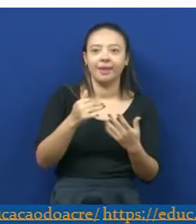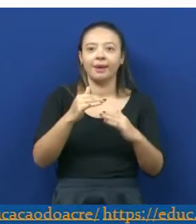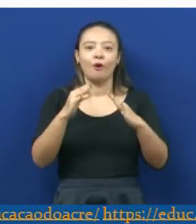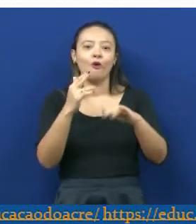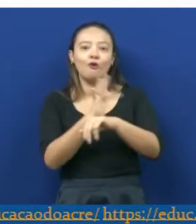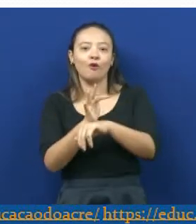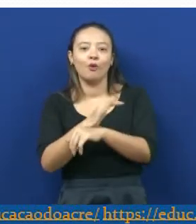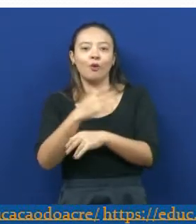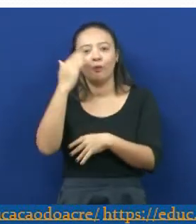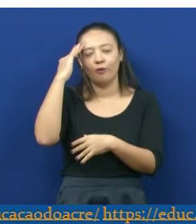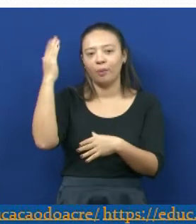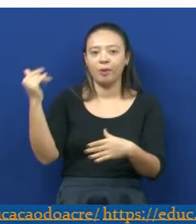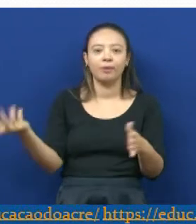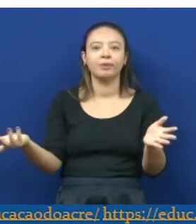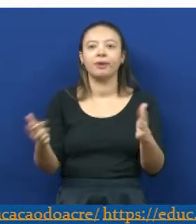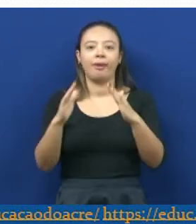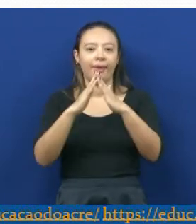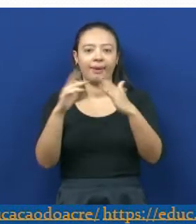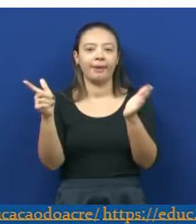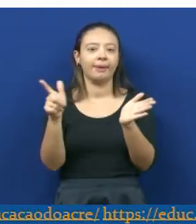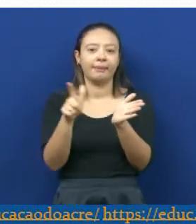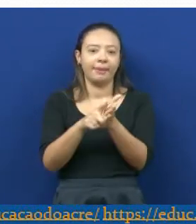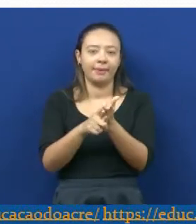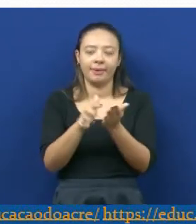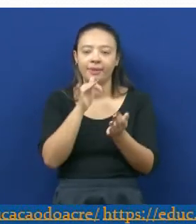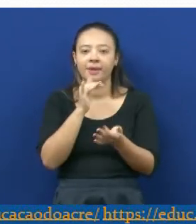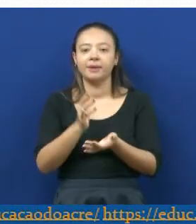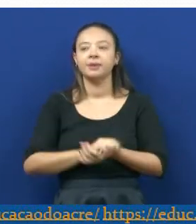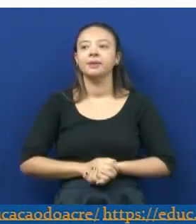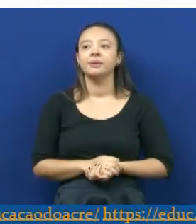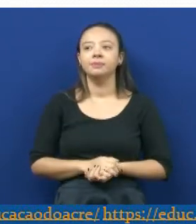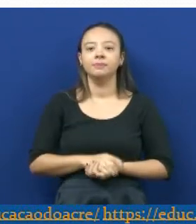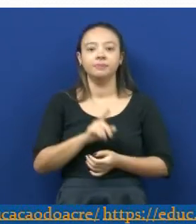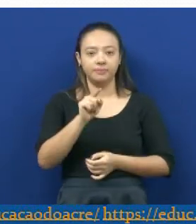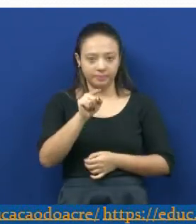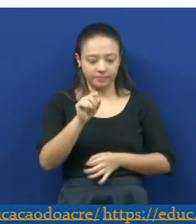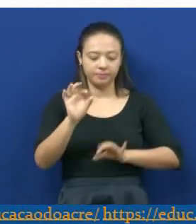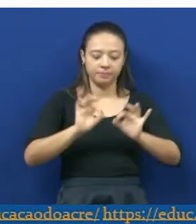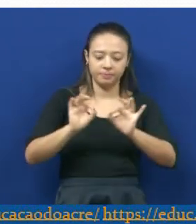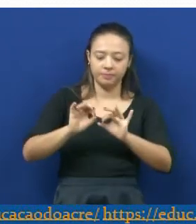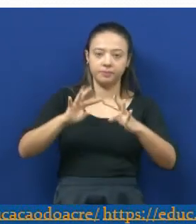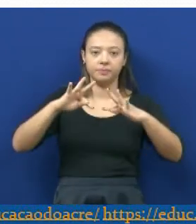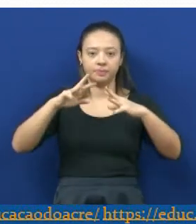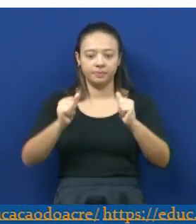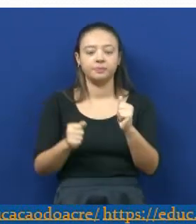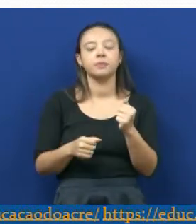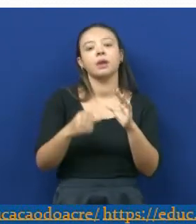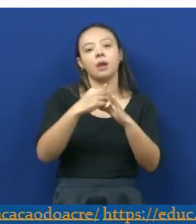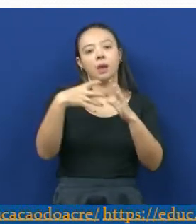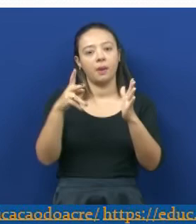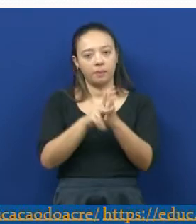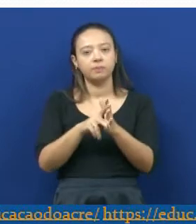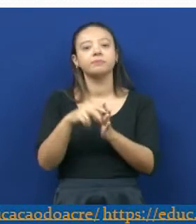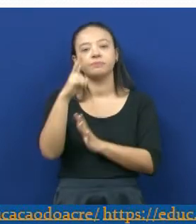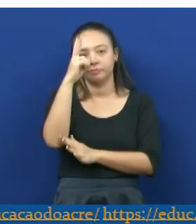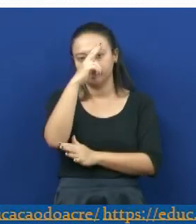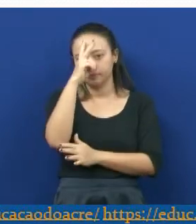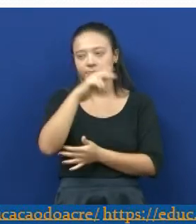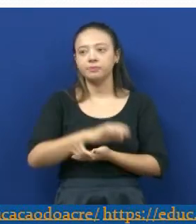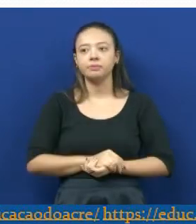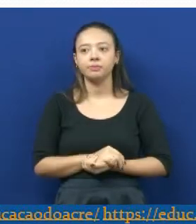uma crônica, uma novela, e você vai elencar os elementos dessa narrativa. Só isso que você vai fazer, tá